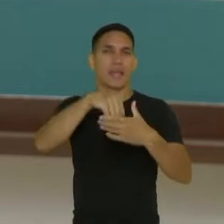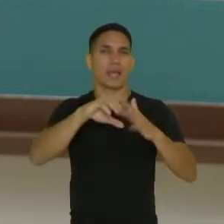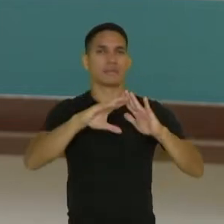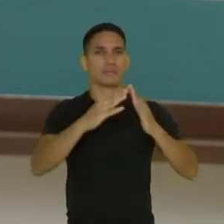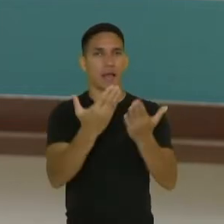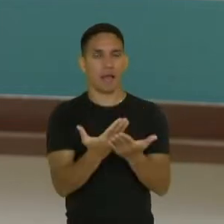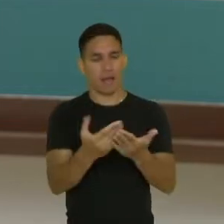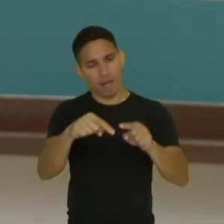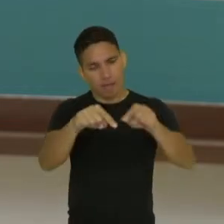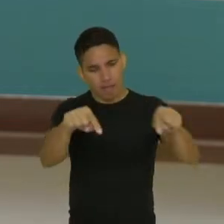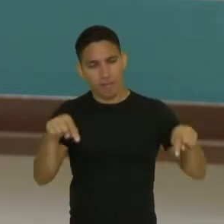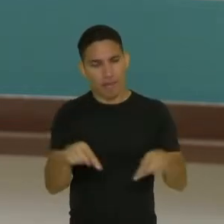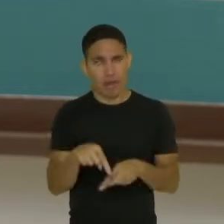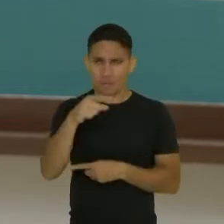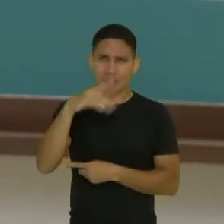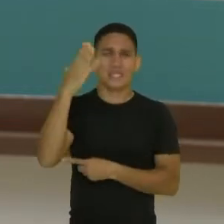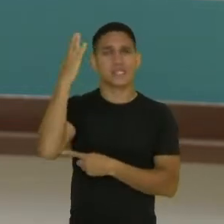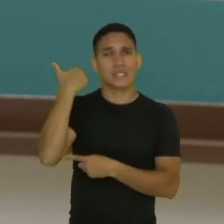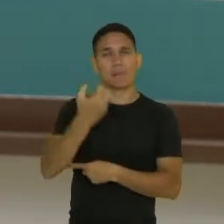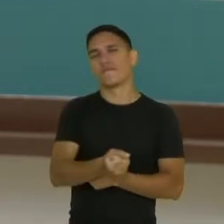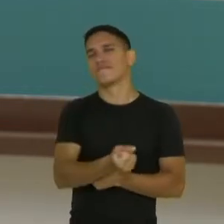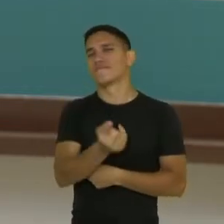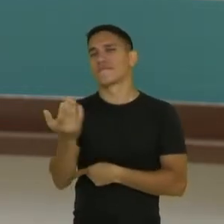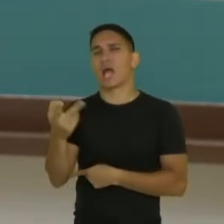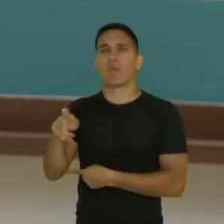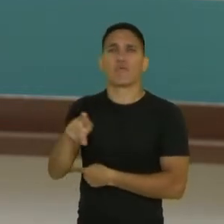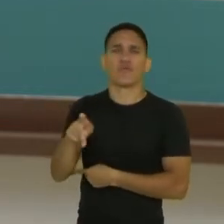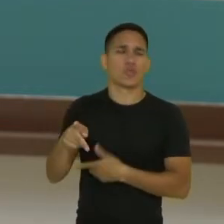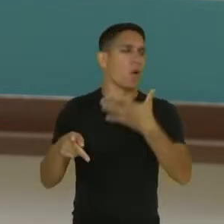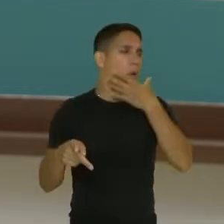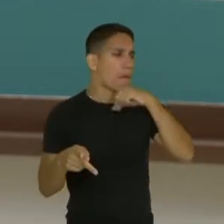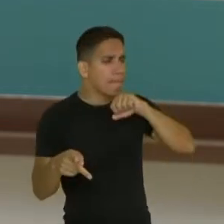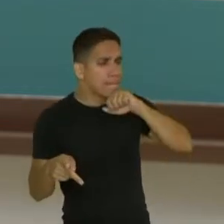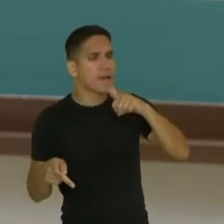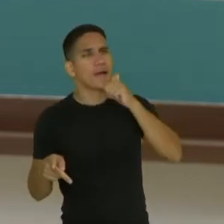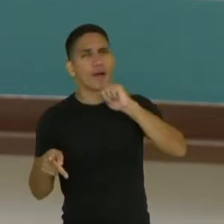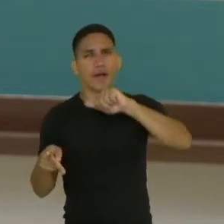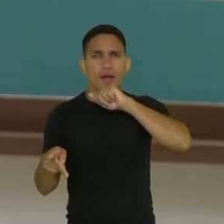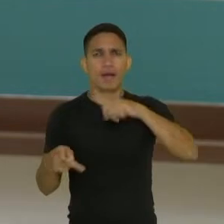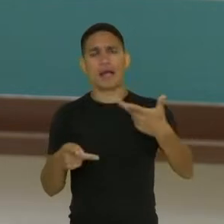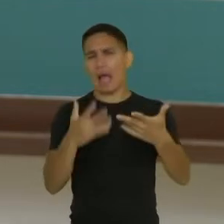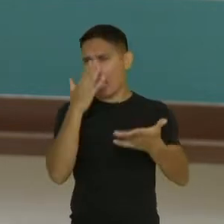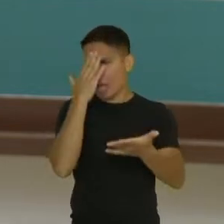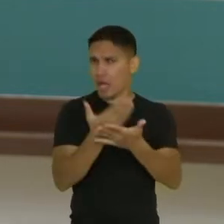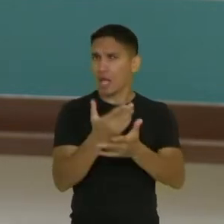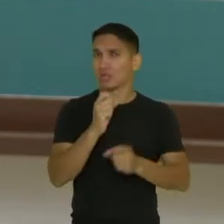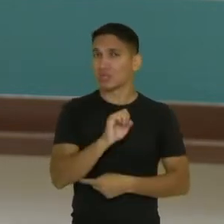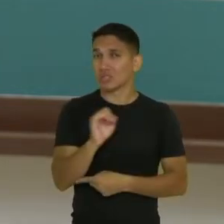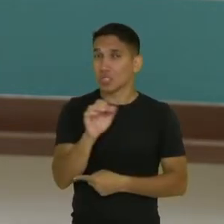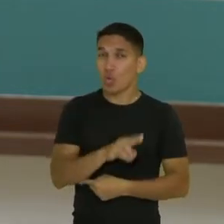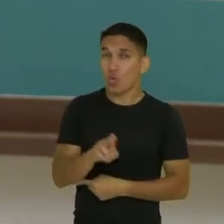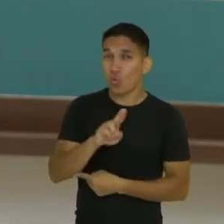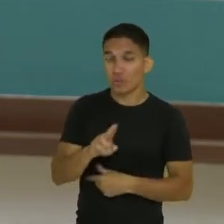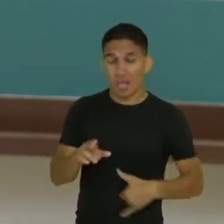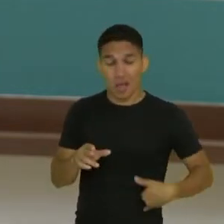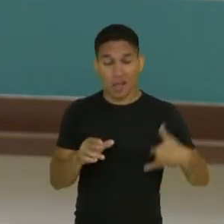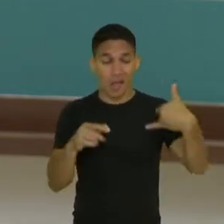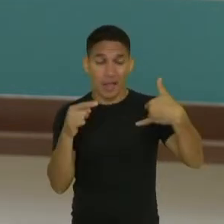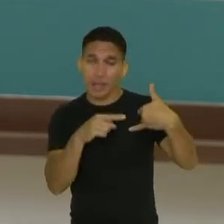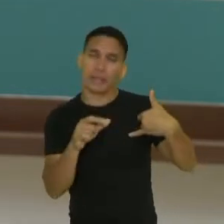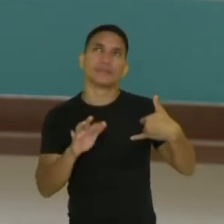Vocês sabem que muitos professores, pais de alunos consideram que se o aluno estiver usando o celular,